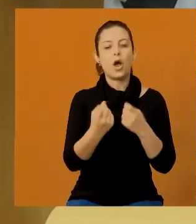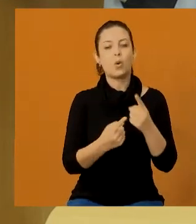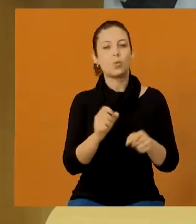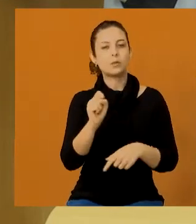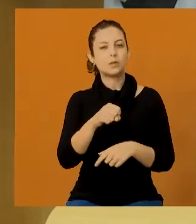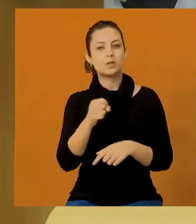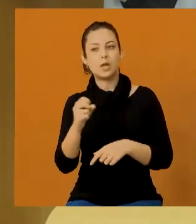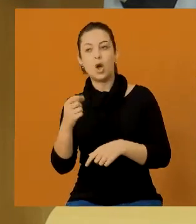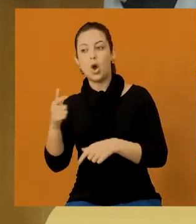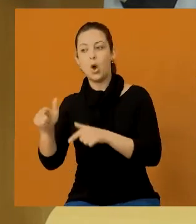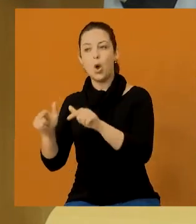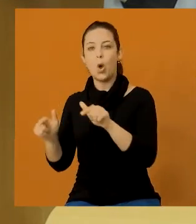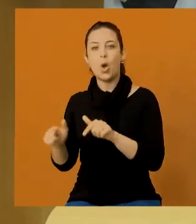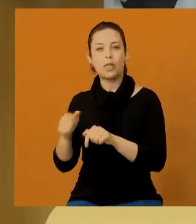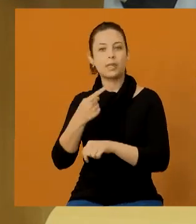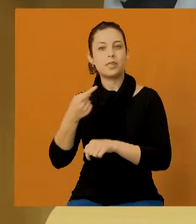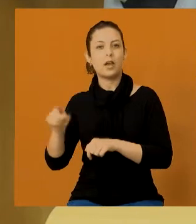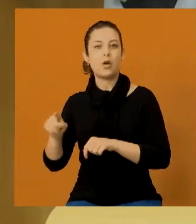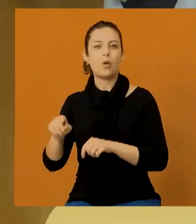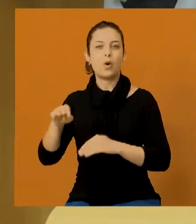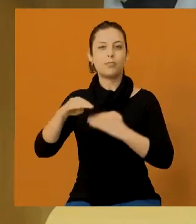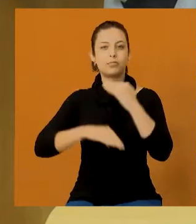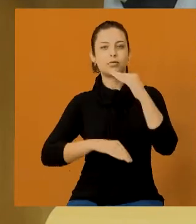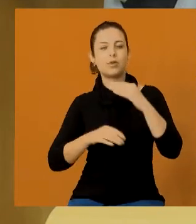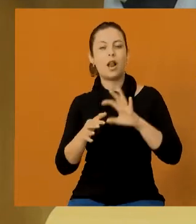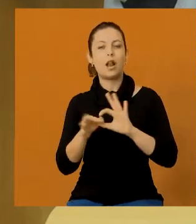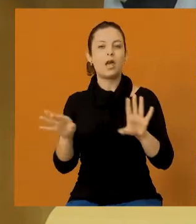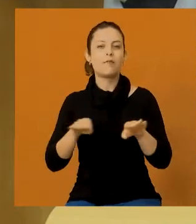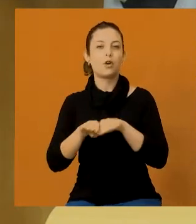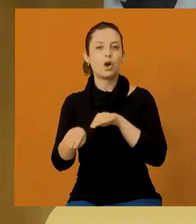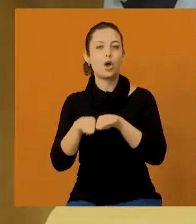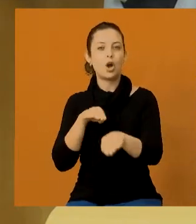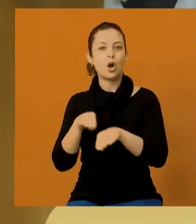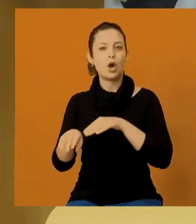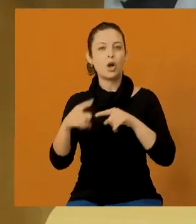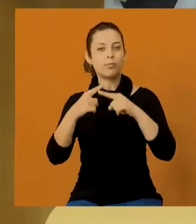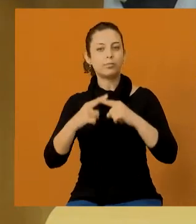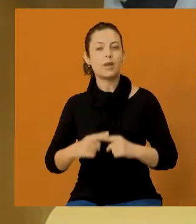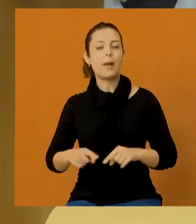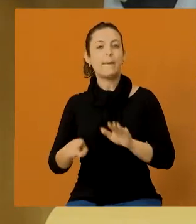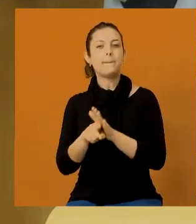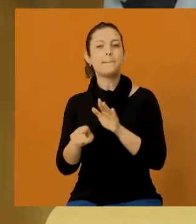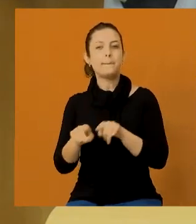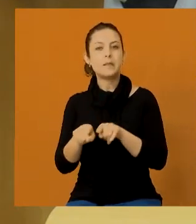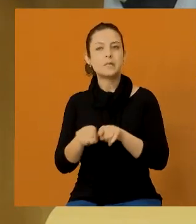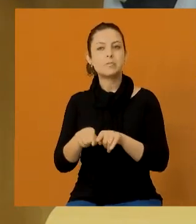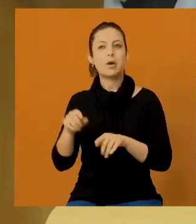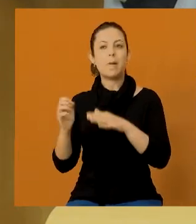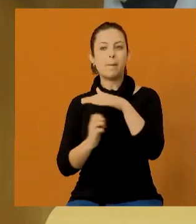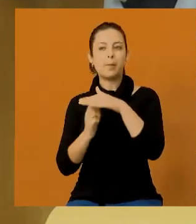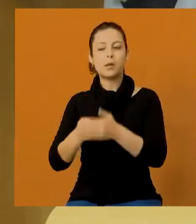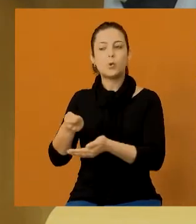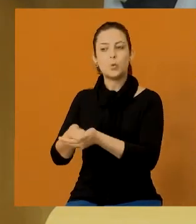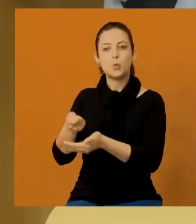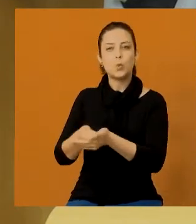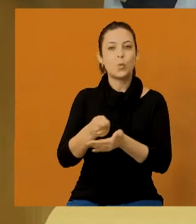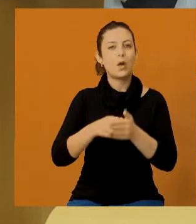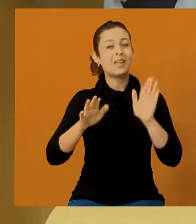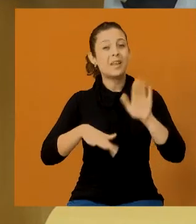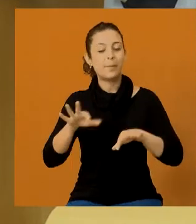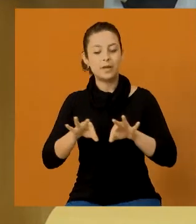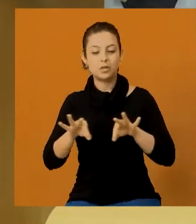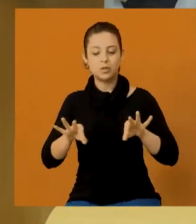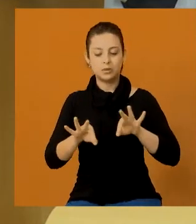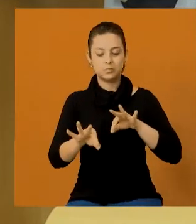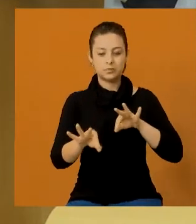um desequilíbrio à livre concorrência, sendo que empresas de mesmo porte podem sofrer com imposições a depender da metragem